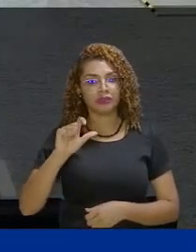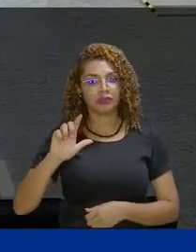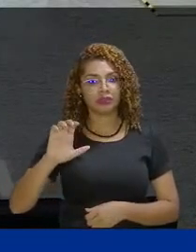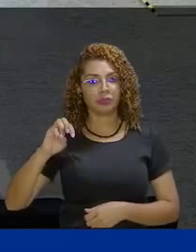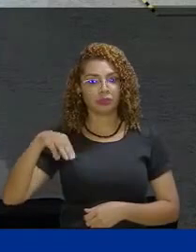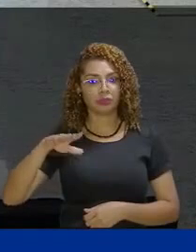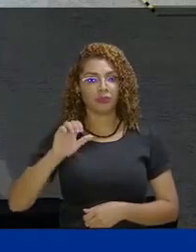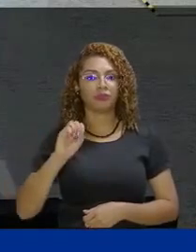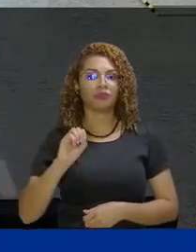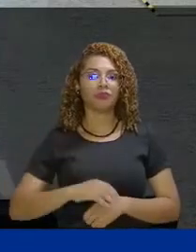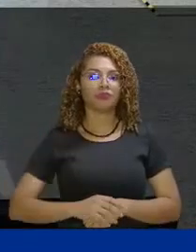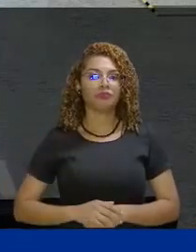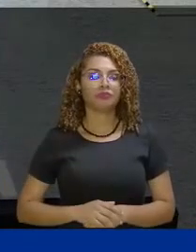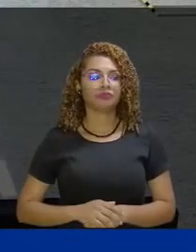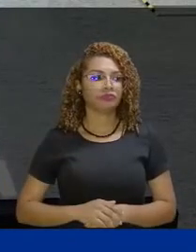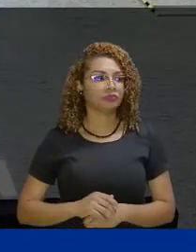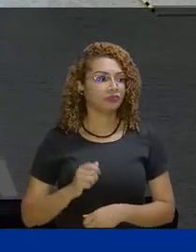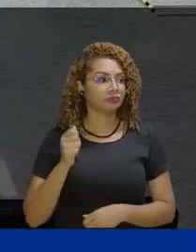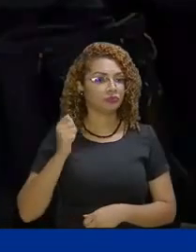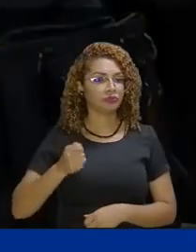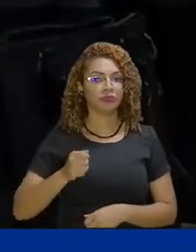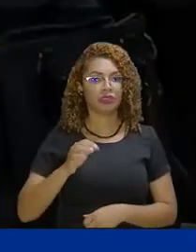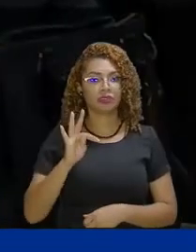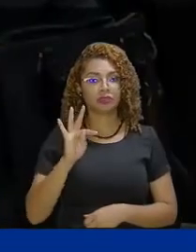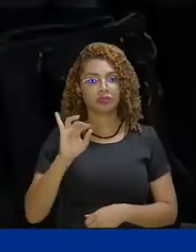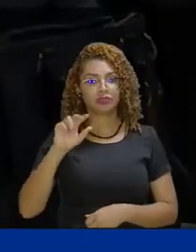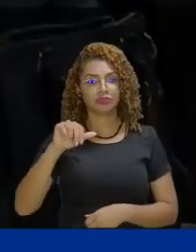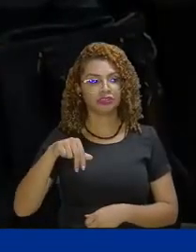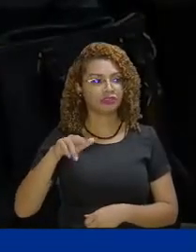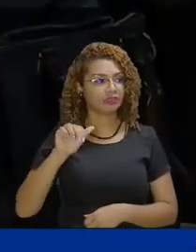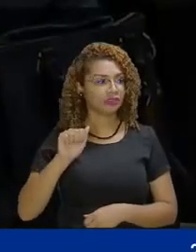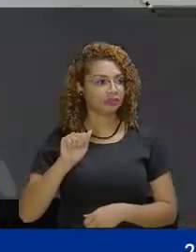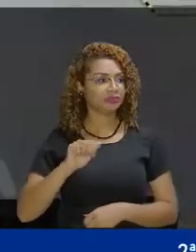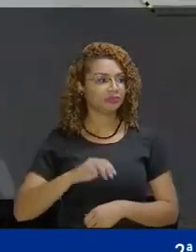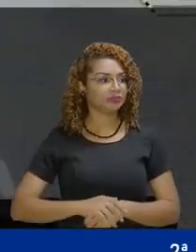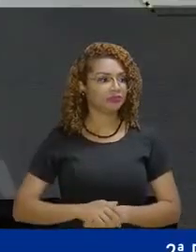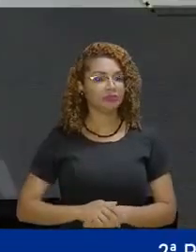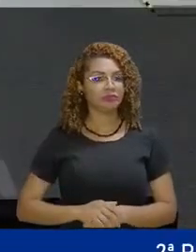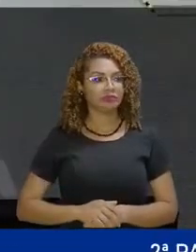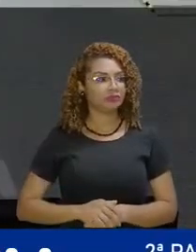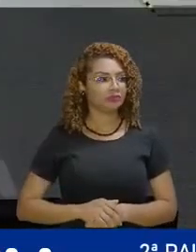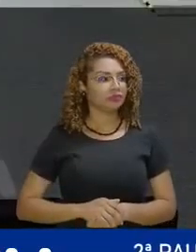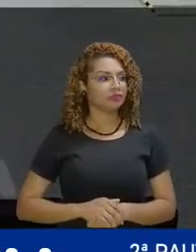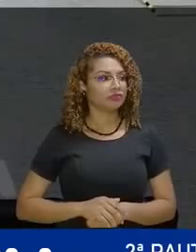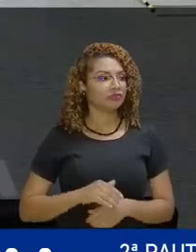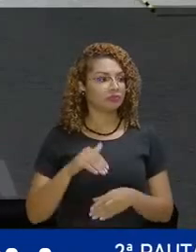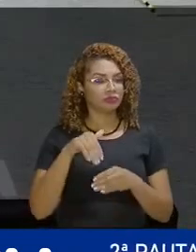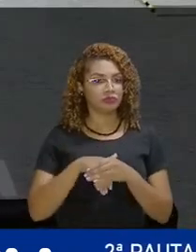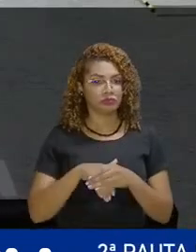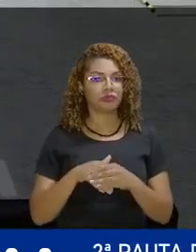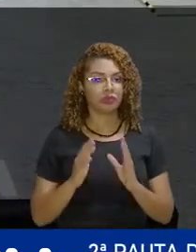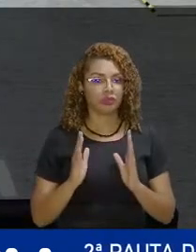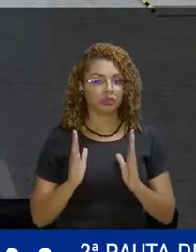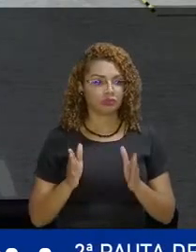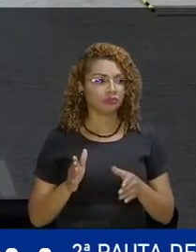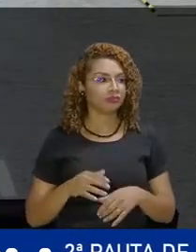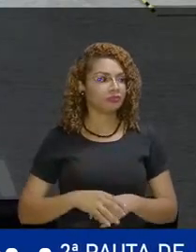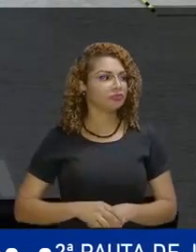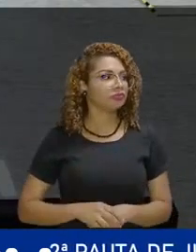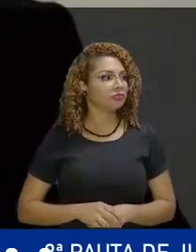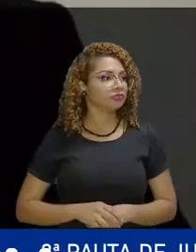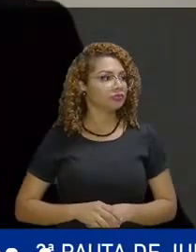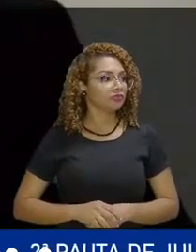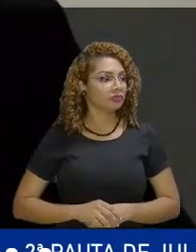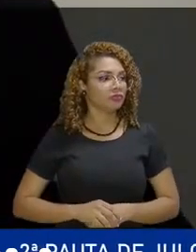relator. Juíza Tina Souza? Acompanho, relator, Excelência. E eu também anuncio o resultado. O TRE da